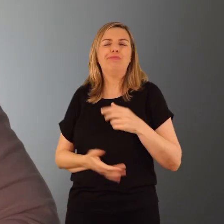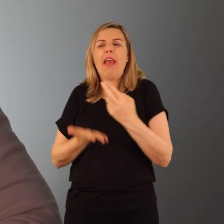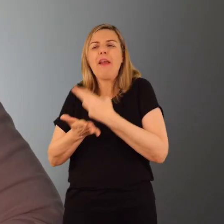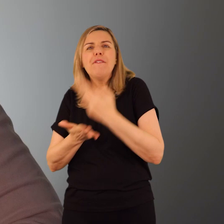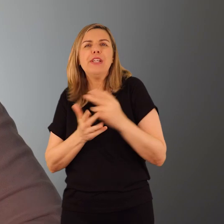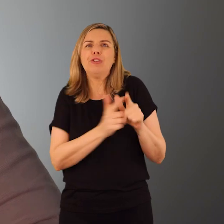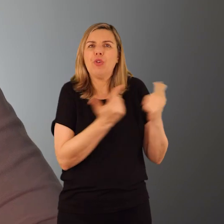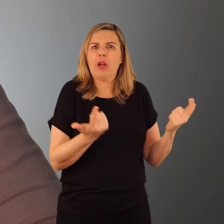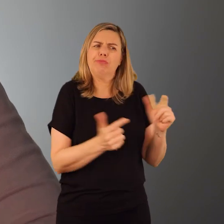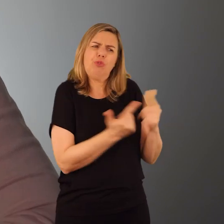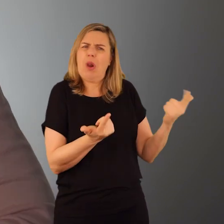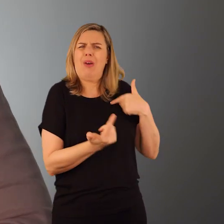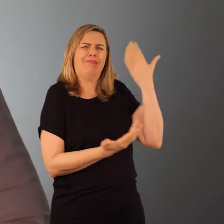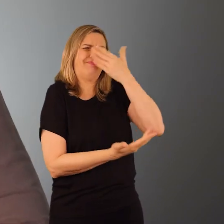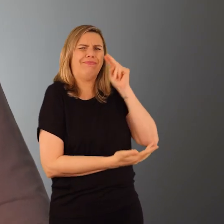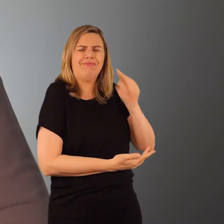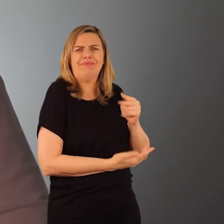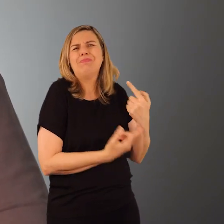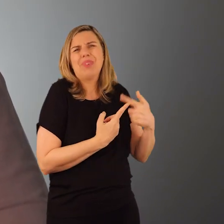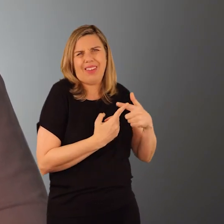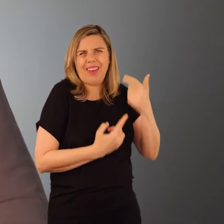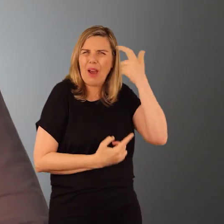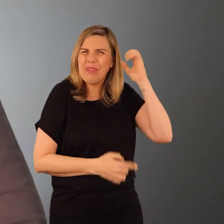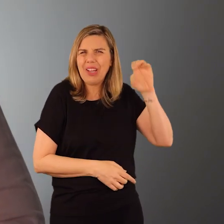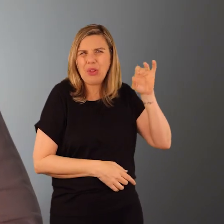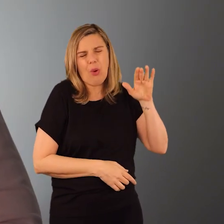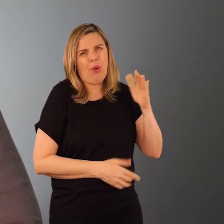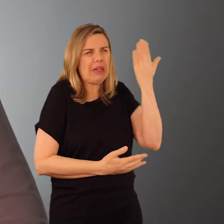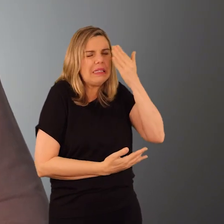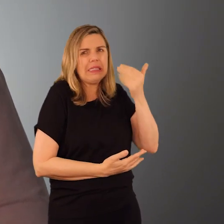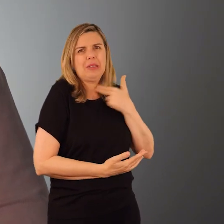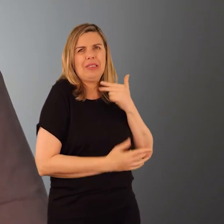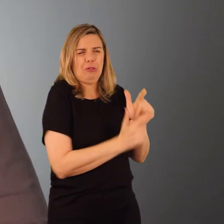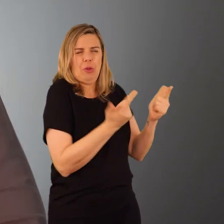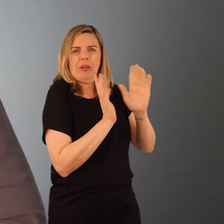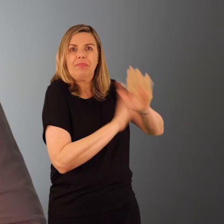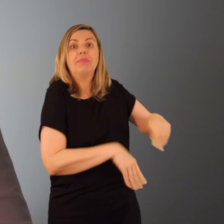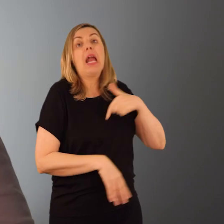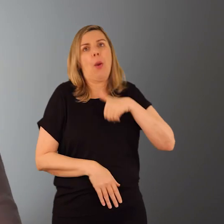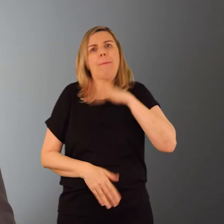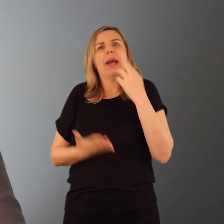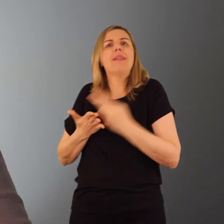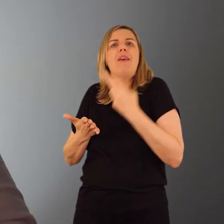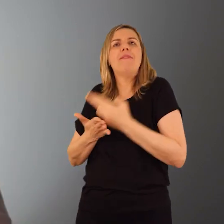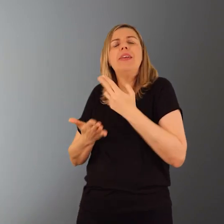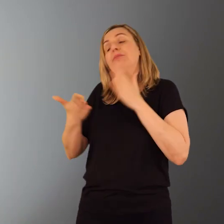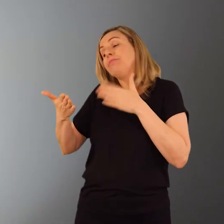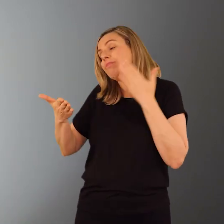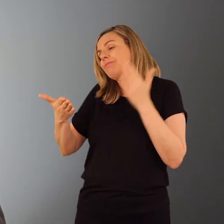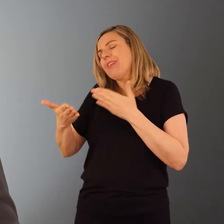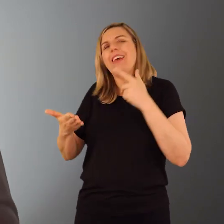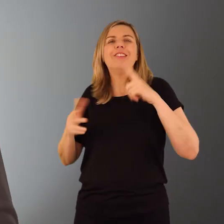jornais eu não via não, porque tem esse problema da dor de cabeça que eu tenho para ler, né? Então eu mais via as revistas, porque ali